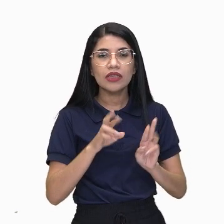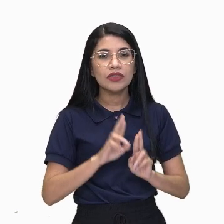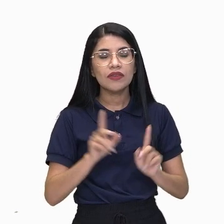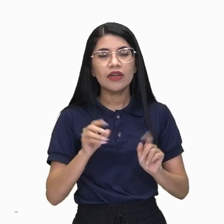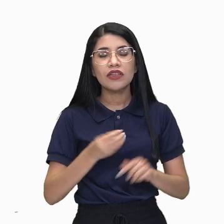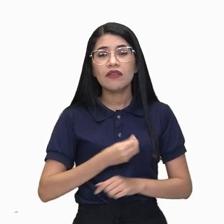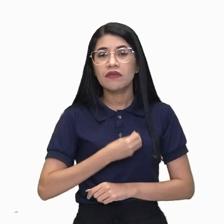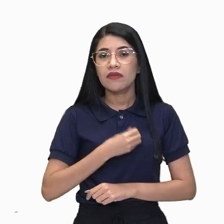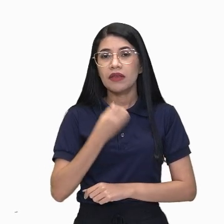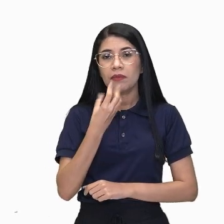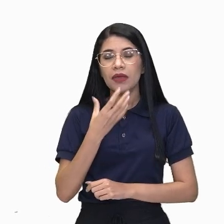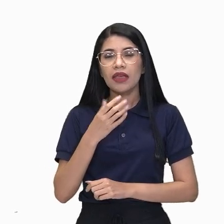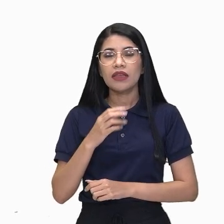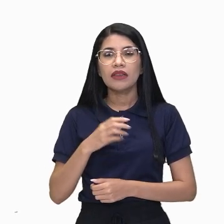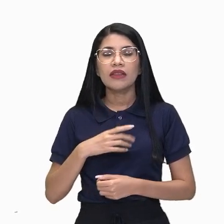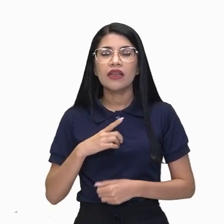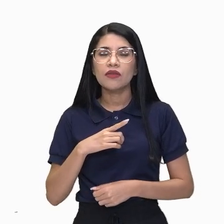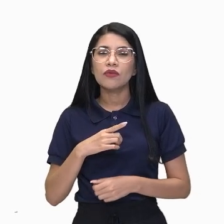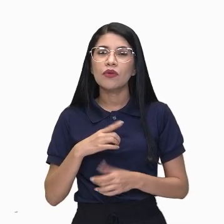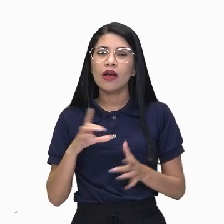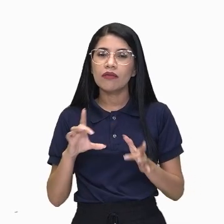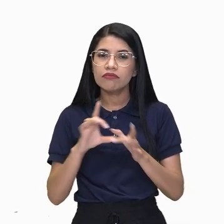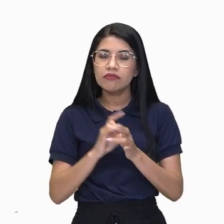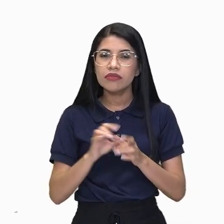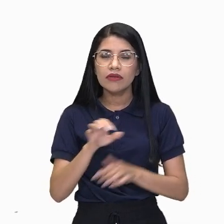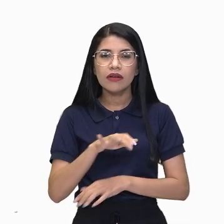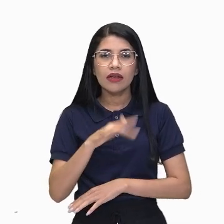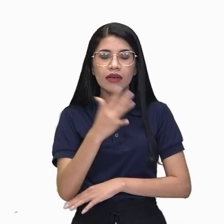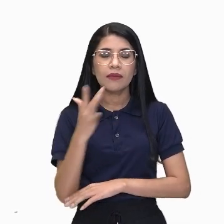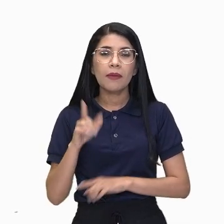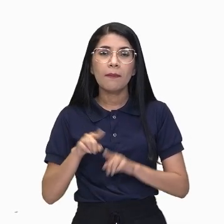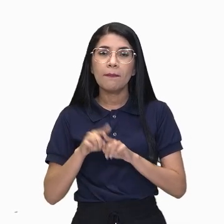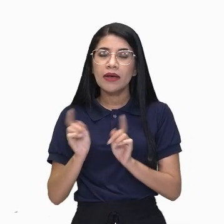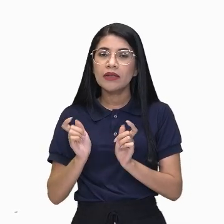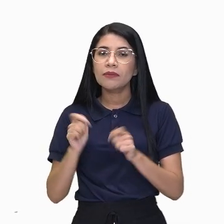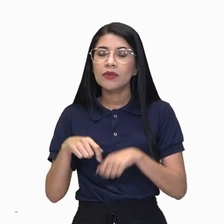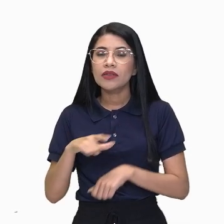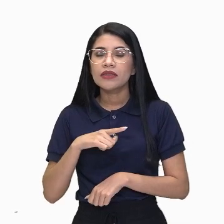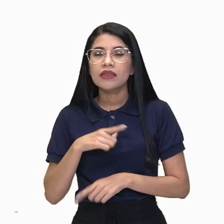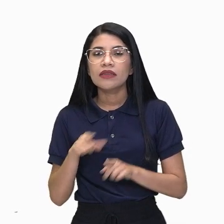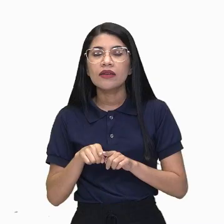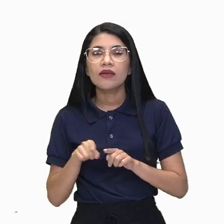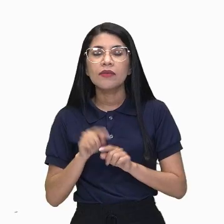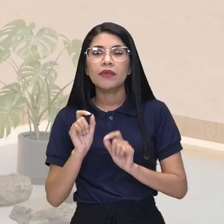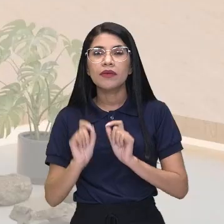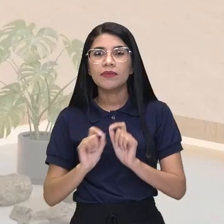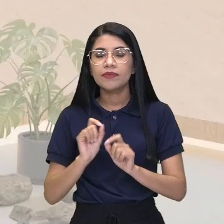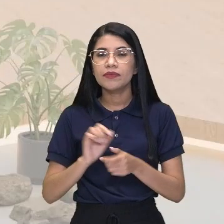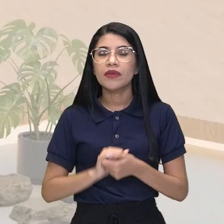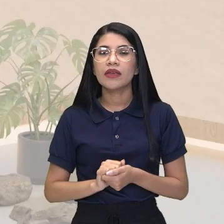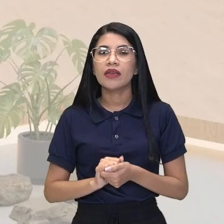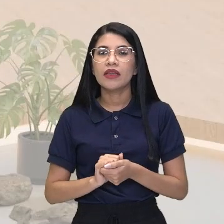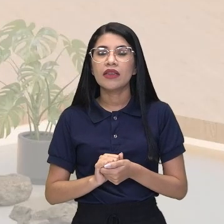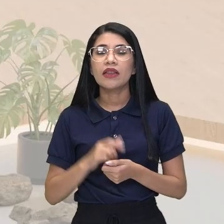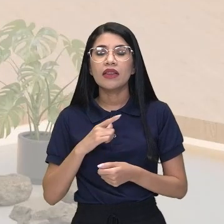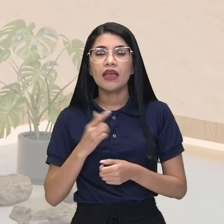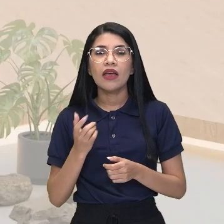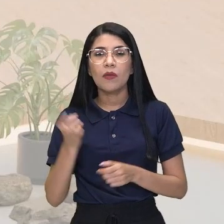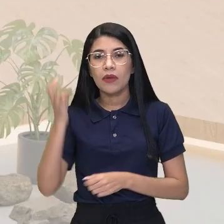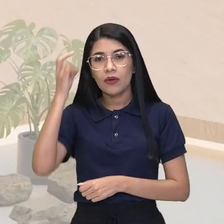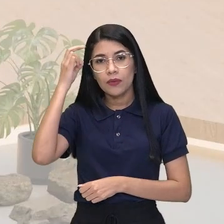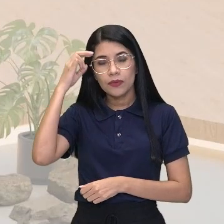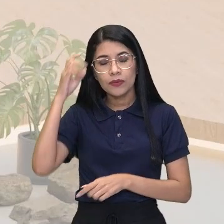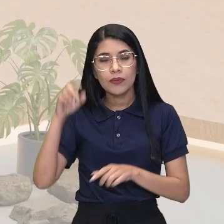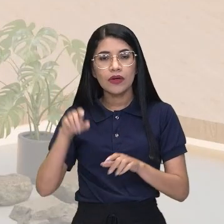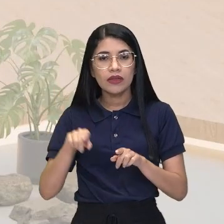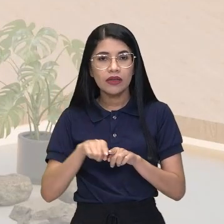mantendo aí esse equilíbrio. Não significa dizer, professor, que não possa haver, então, uma absorção da cultura envolvente, porém,